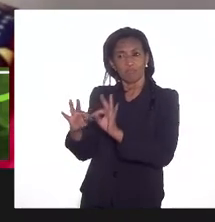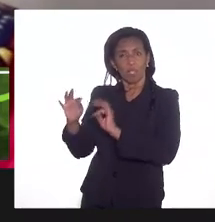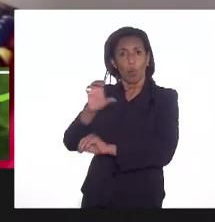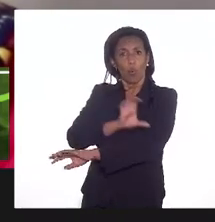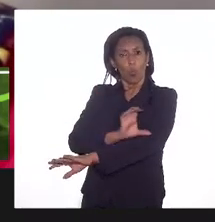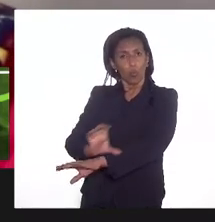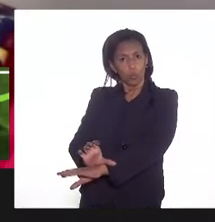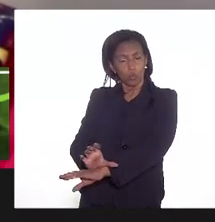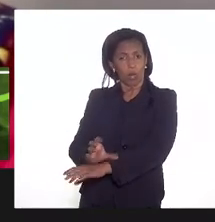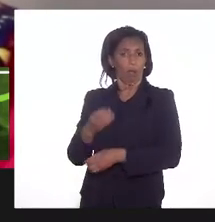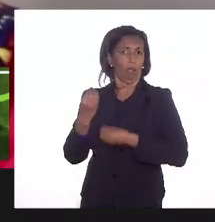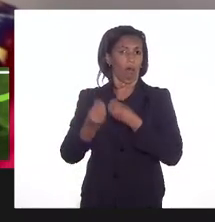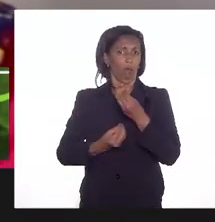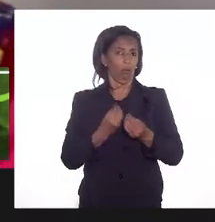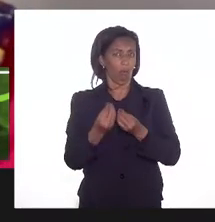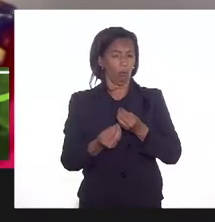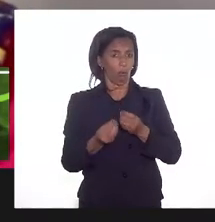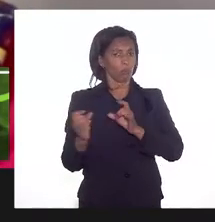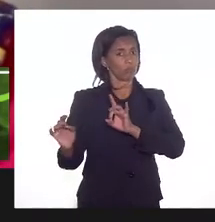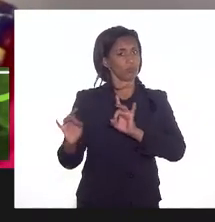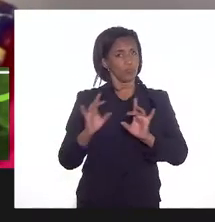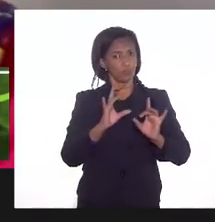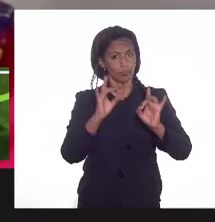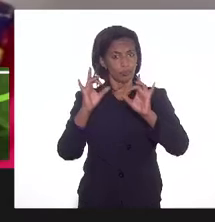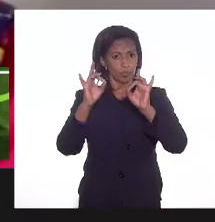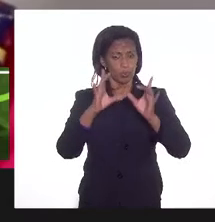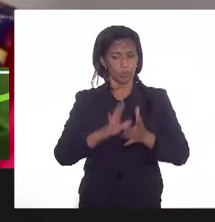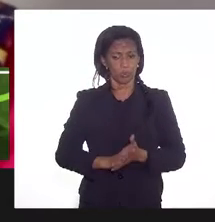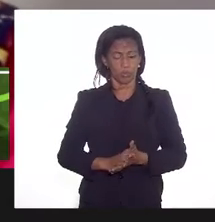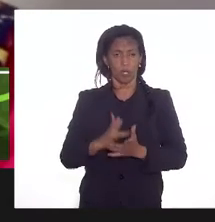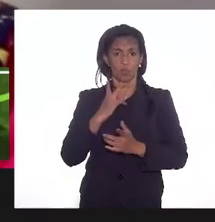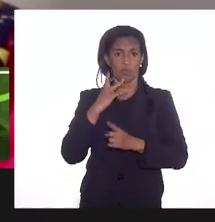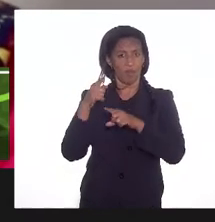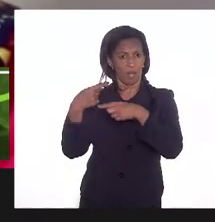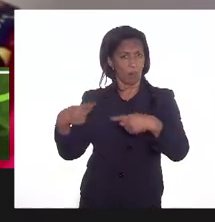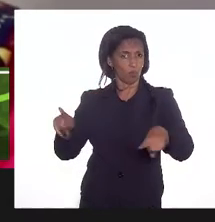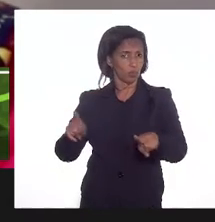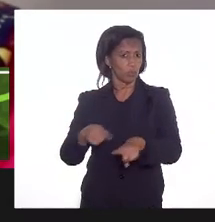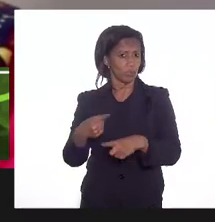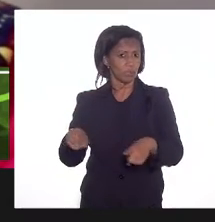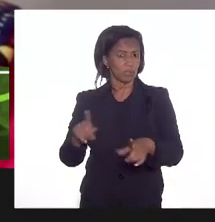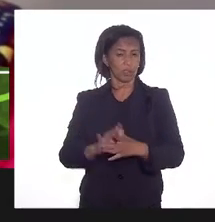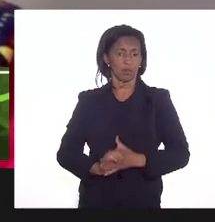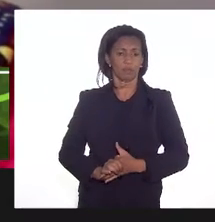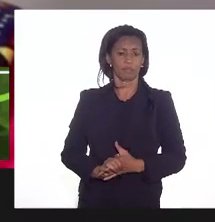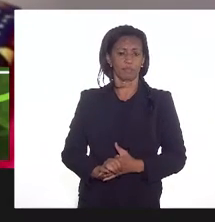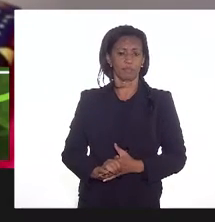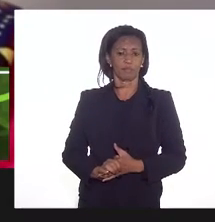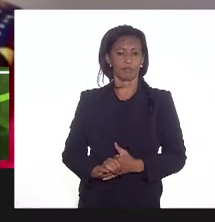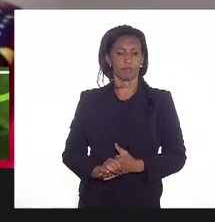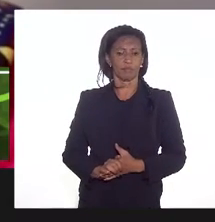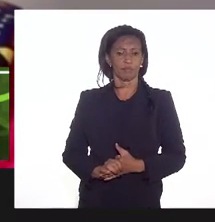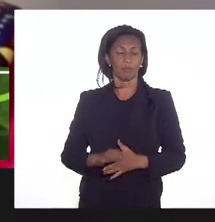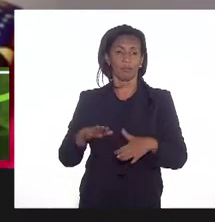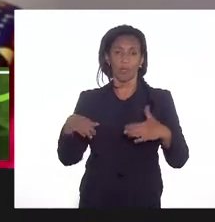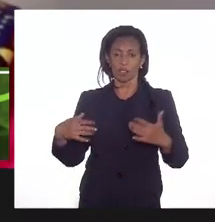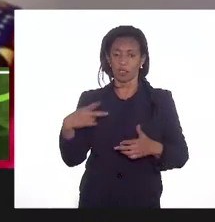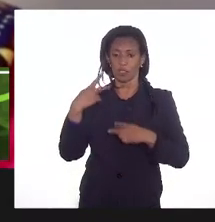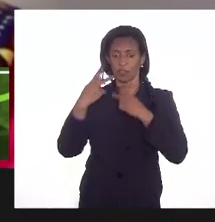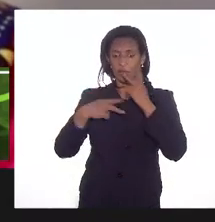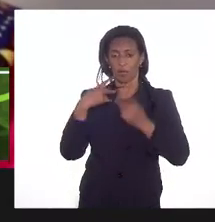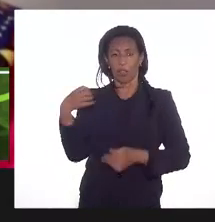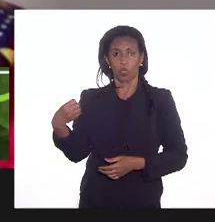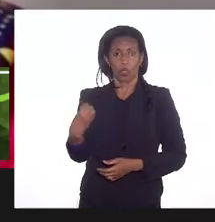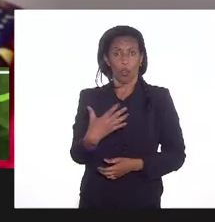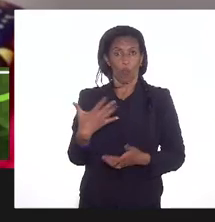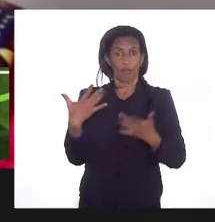culturais como em especiais no que tange a música a gente fala das novas